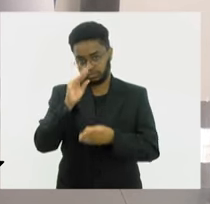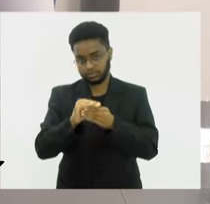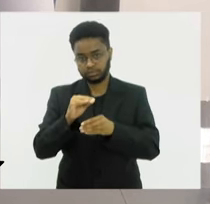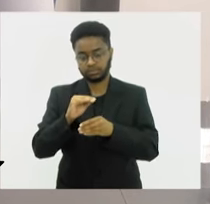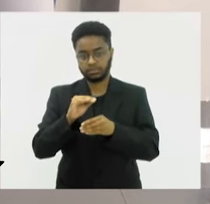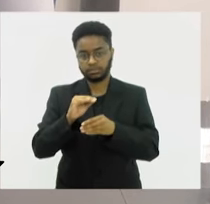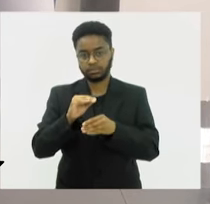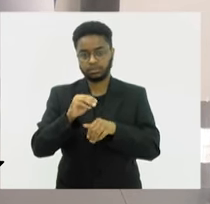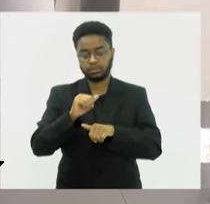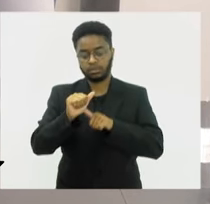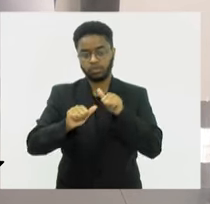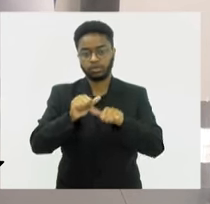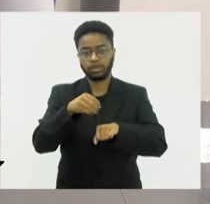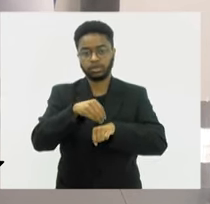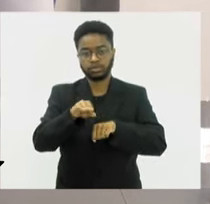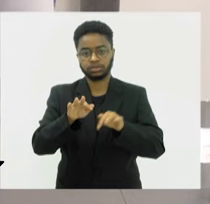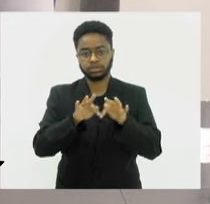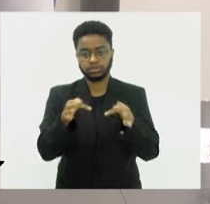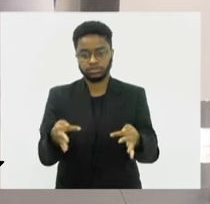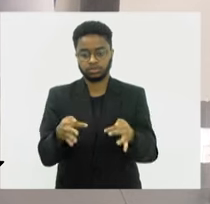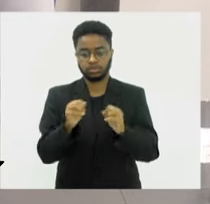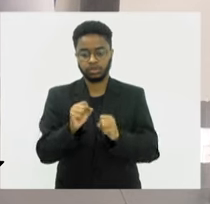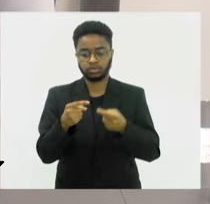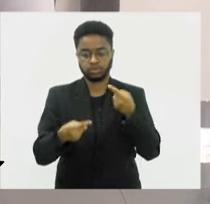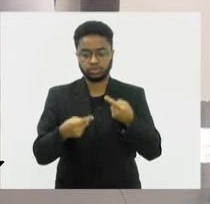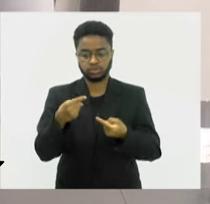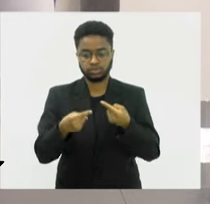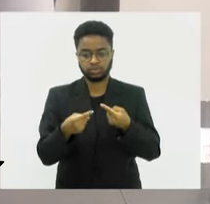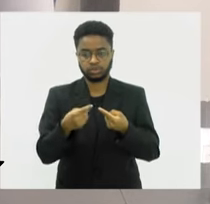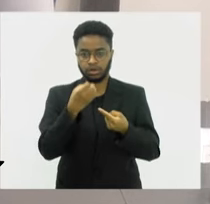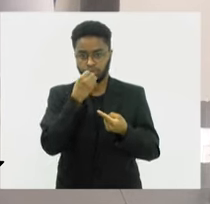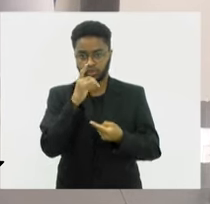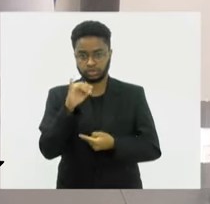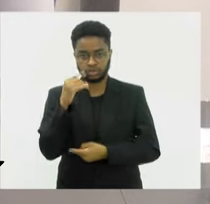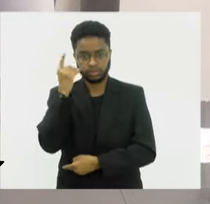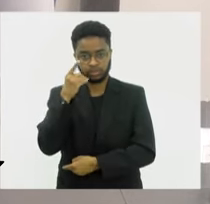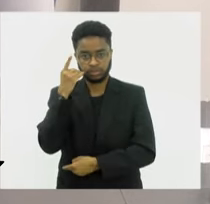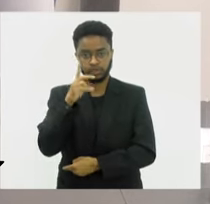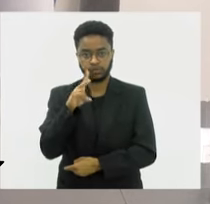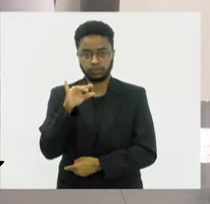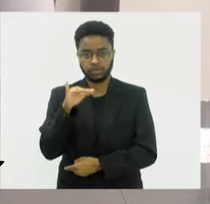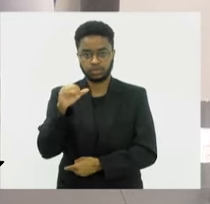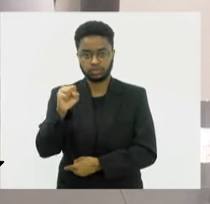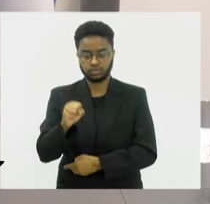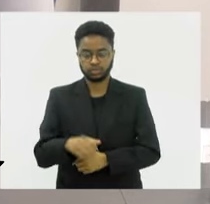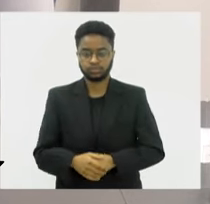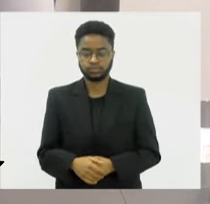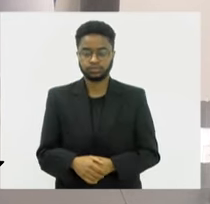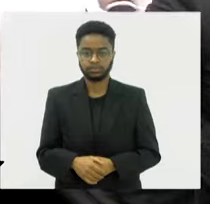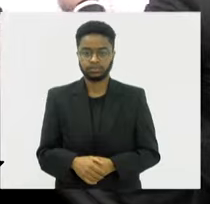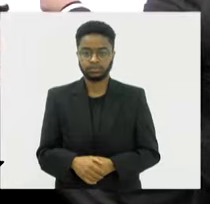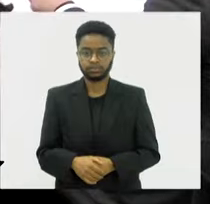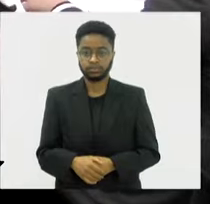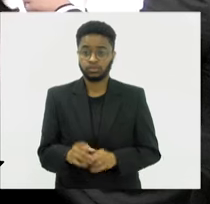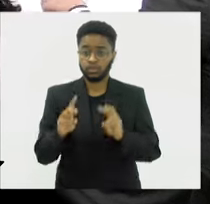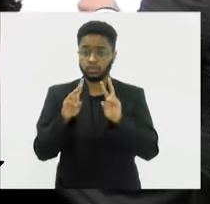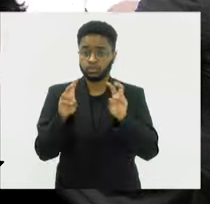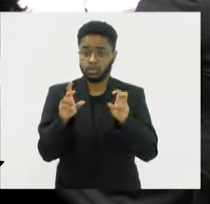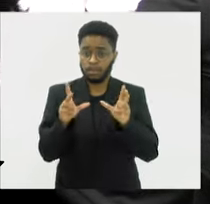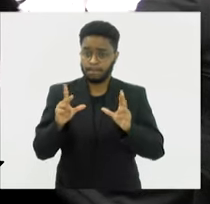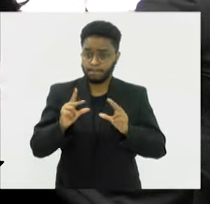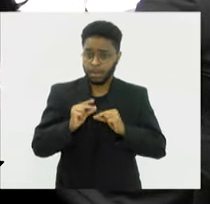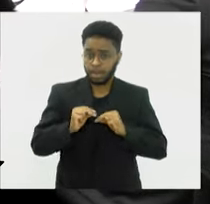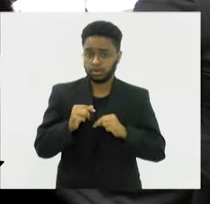em indicação simples. Em discussão. Presidente, bom dia, deputado Vinícius Cozzolino. Eu, no mérito,